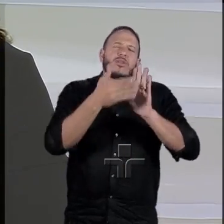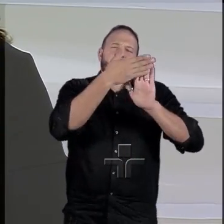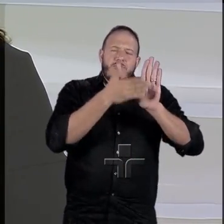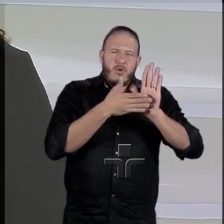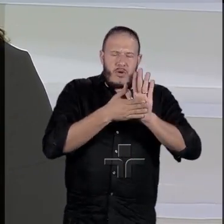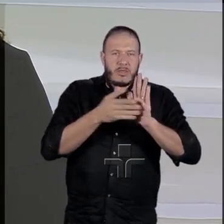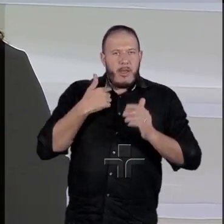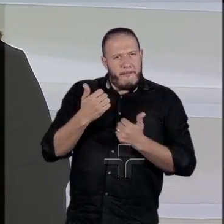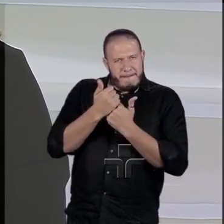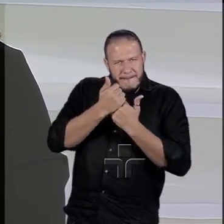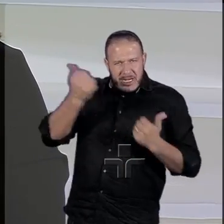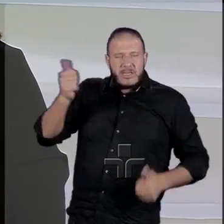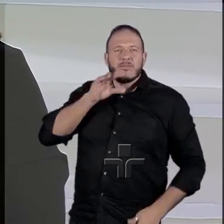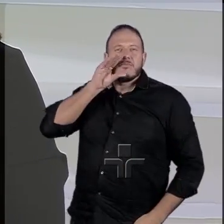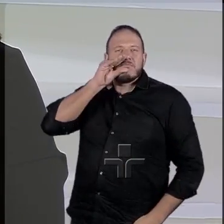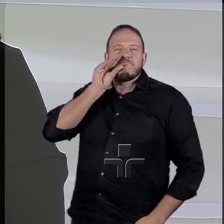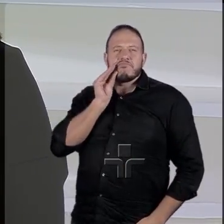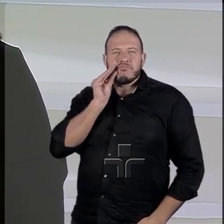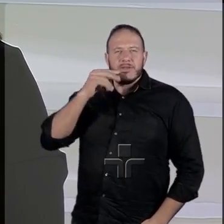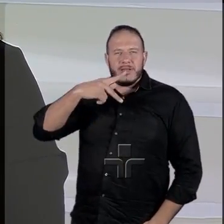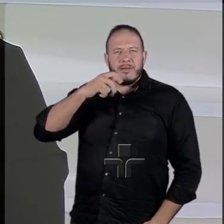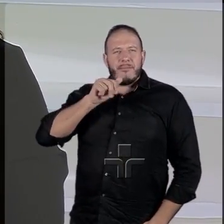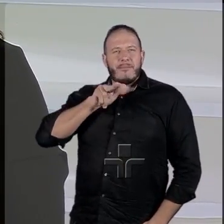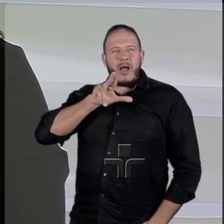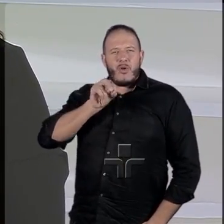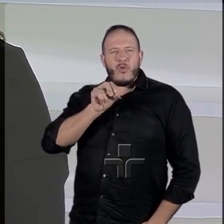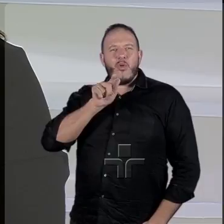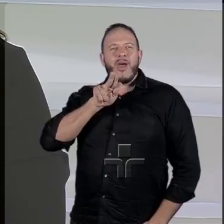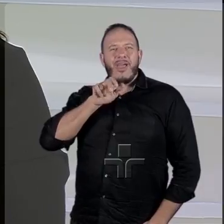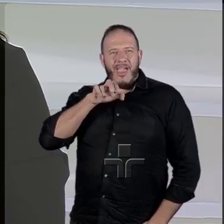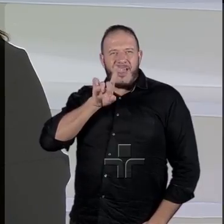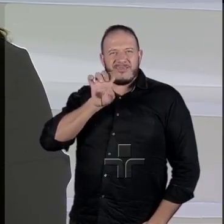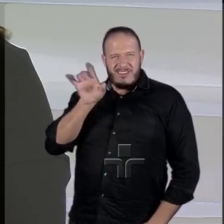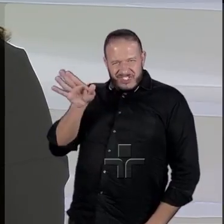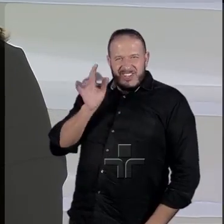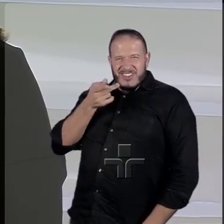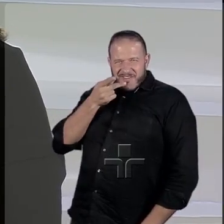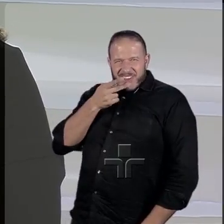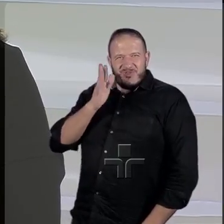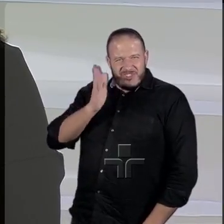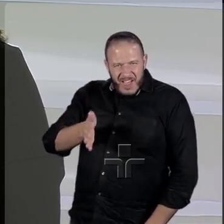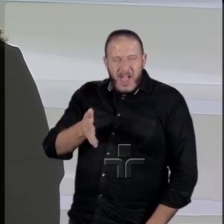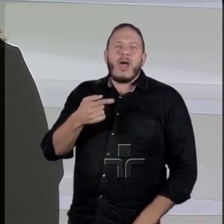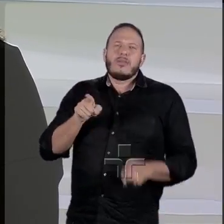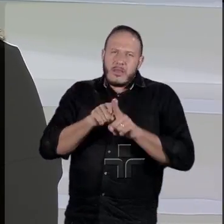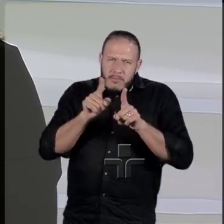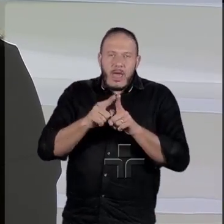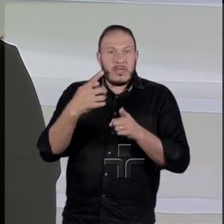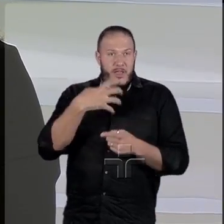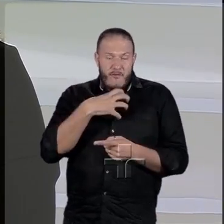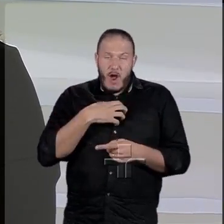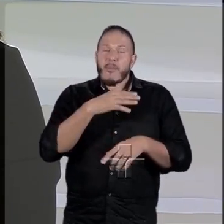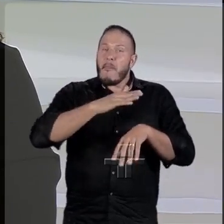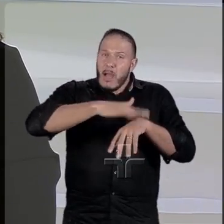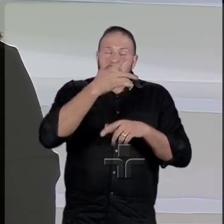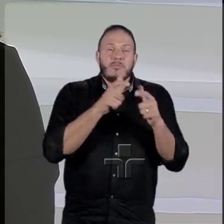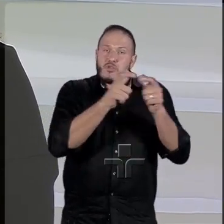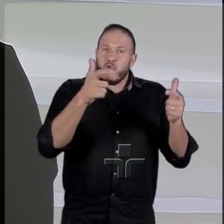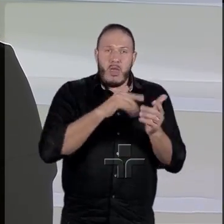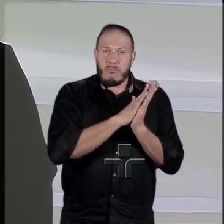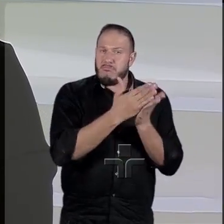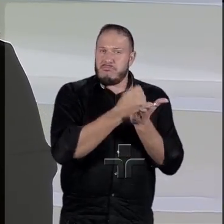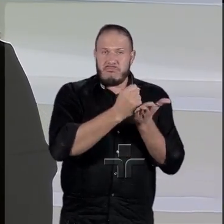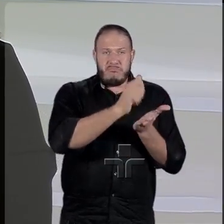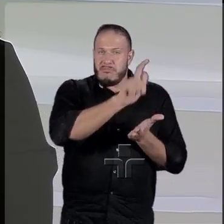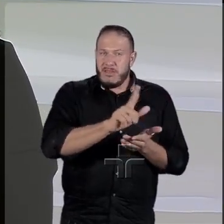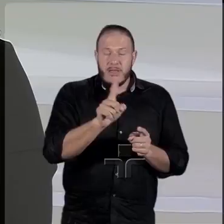deixou muito claro desde o início que era a ideia dele, mas com essa informalidade maior que se vê no mercado de trabalho, o próprio governo fala na